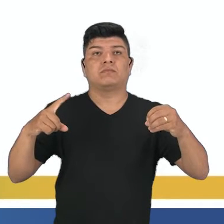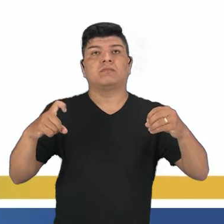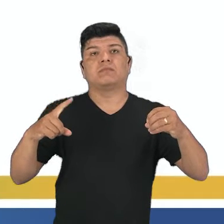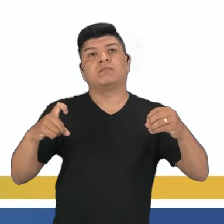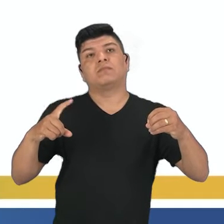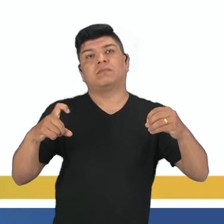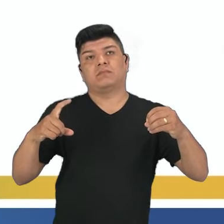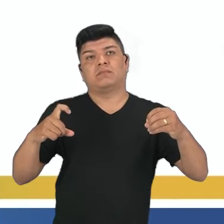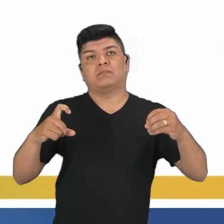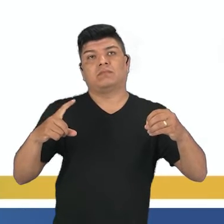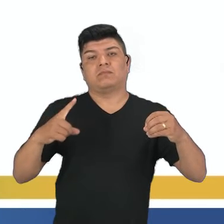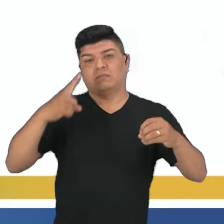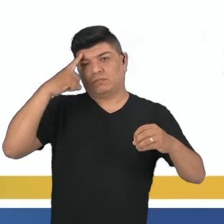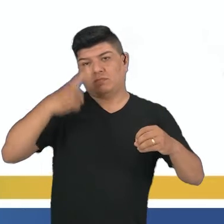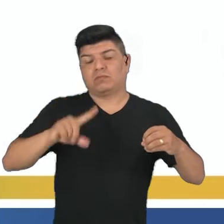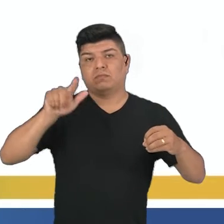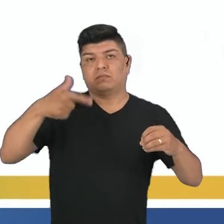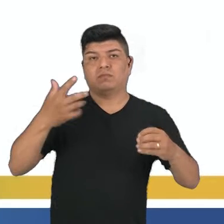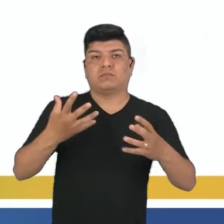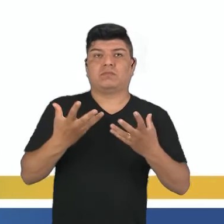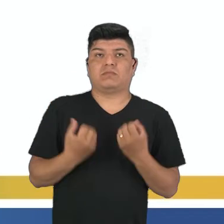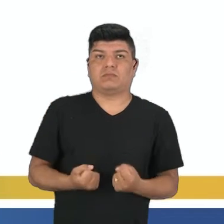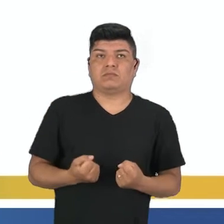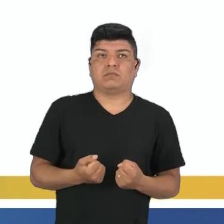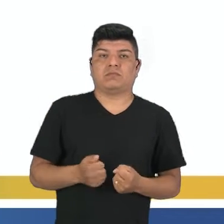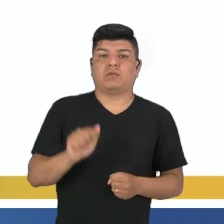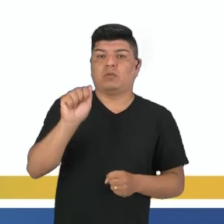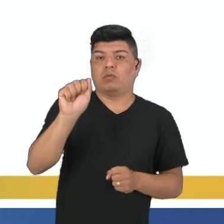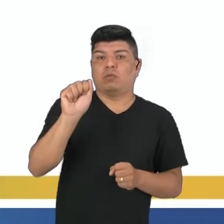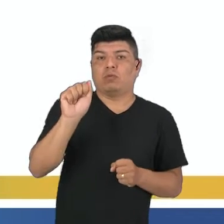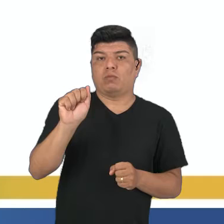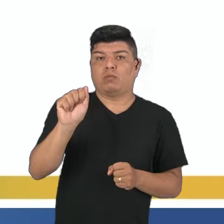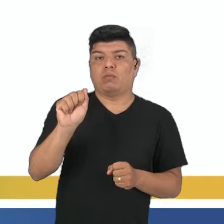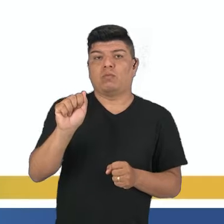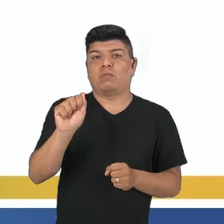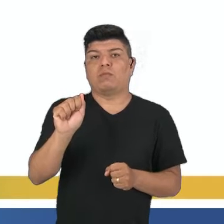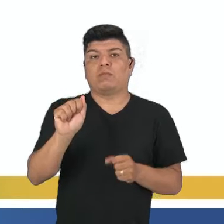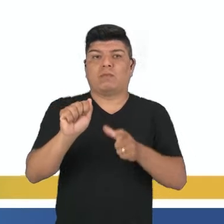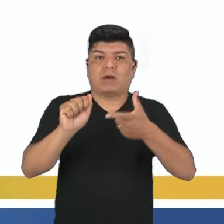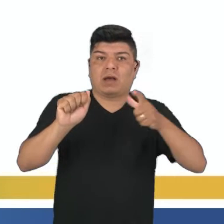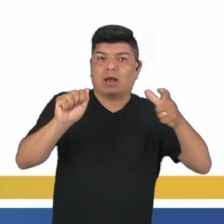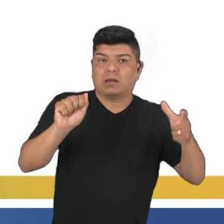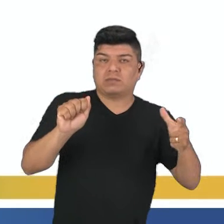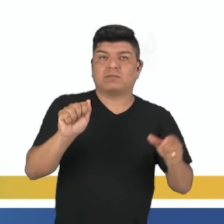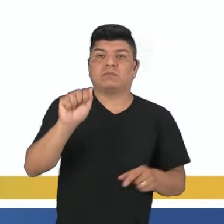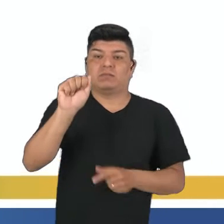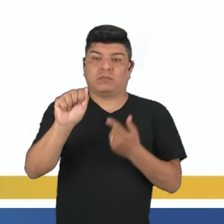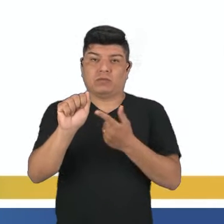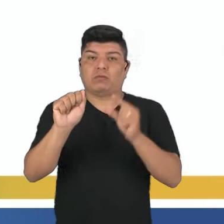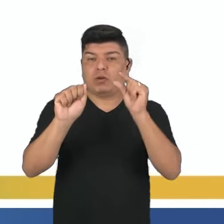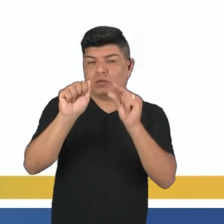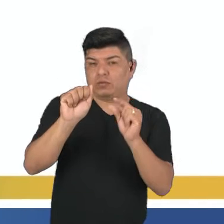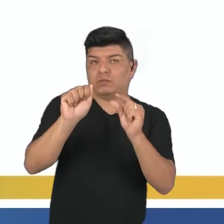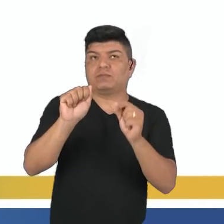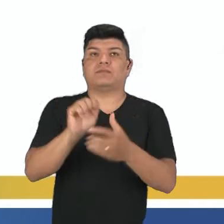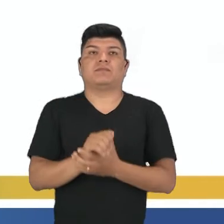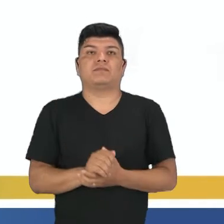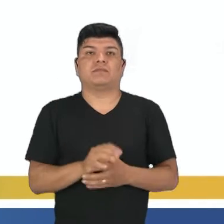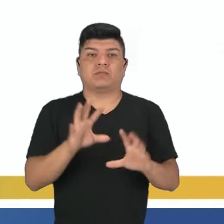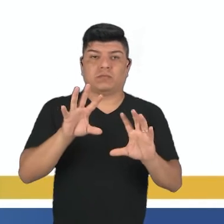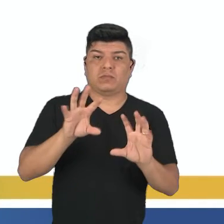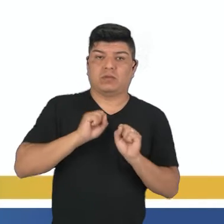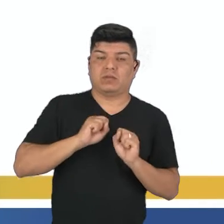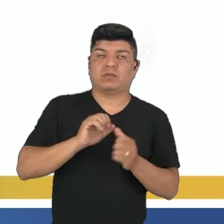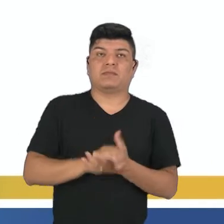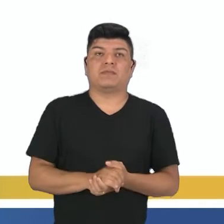gameta recessivo, que a gente pode chamar de azão, pode caracterizar como azão o dominante e azinho o recessivo. E